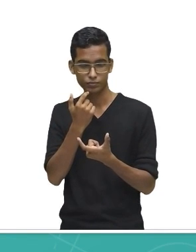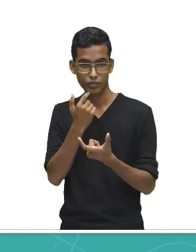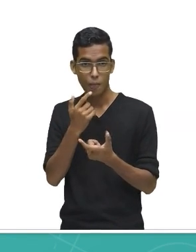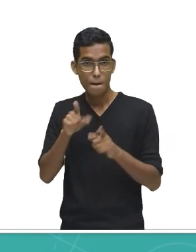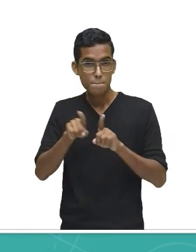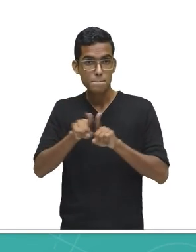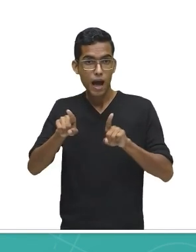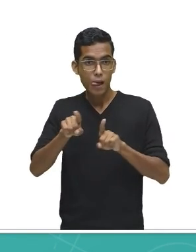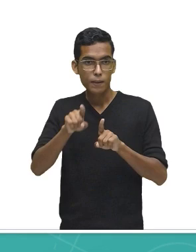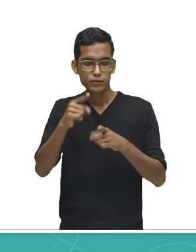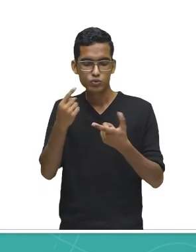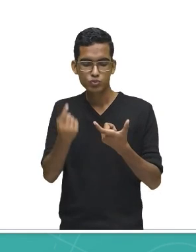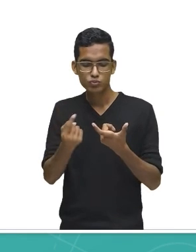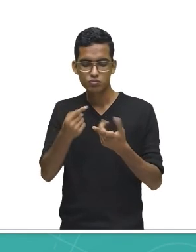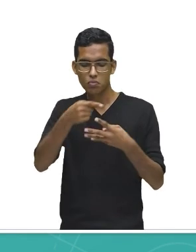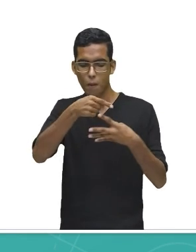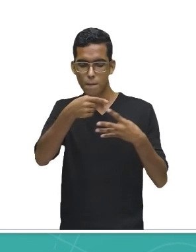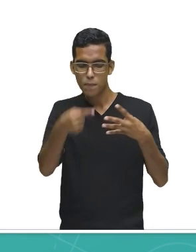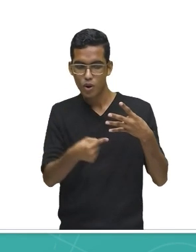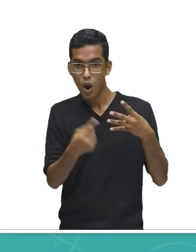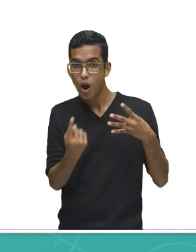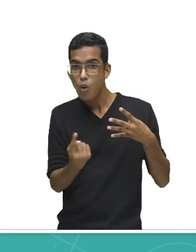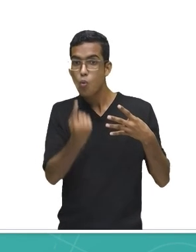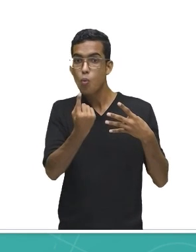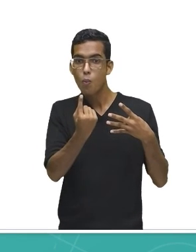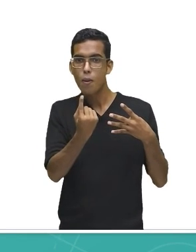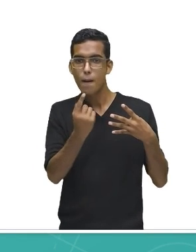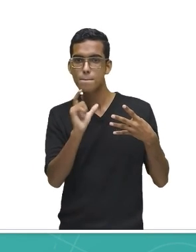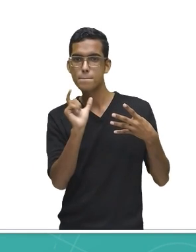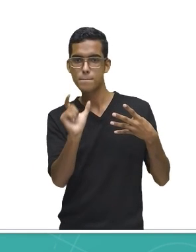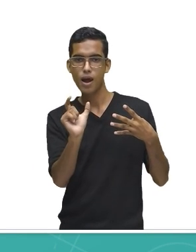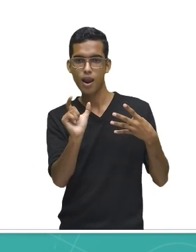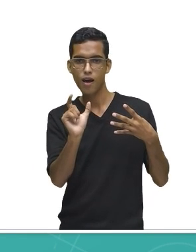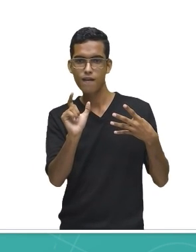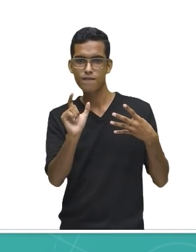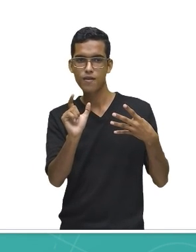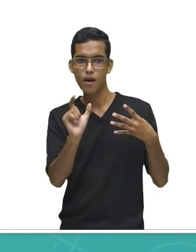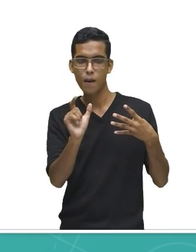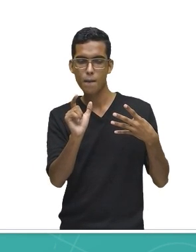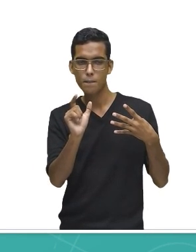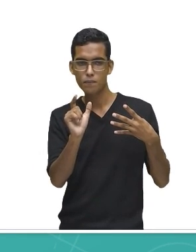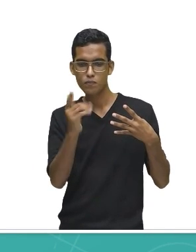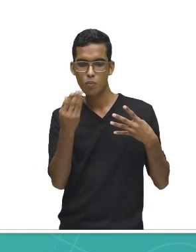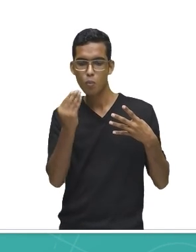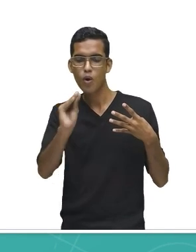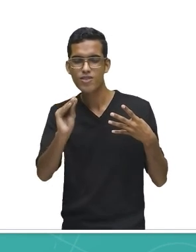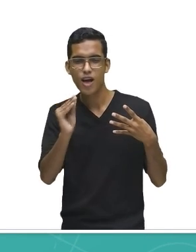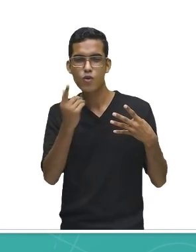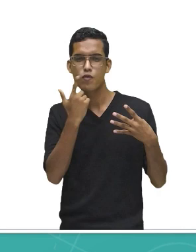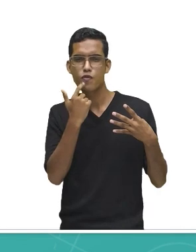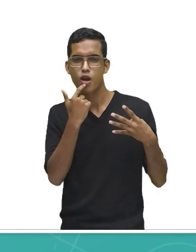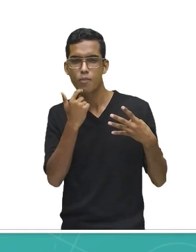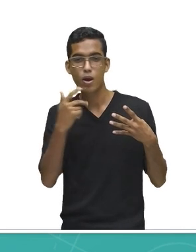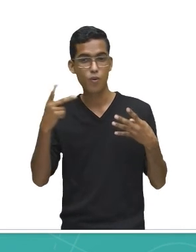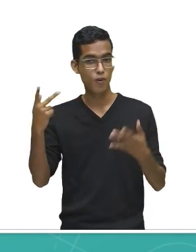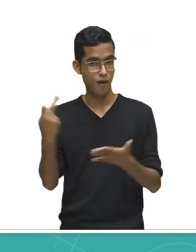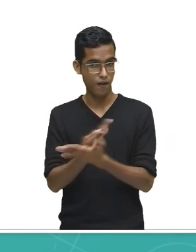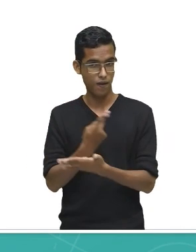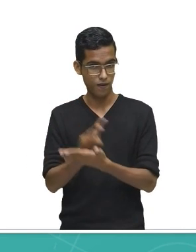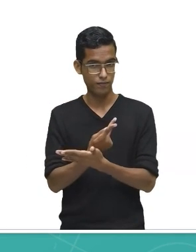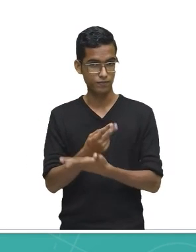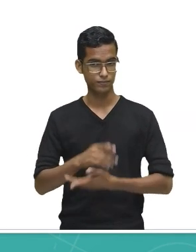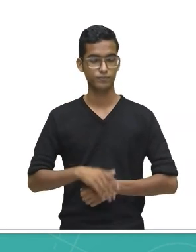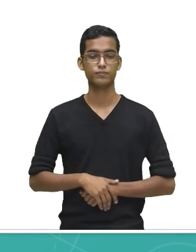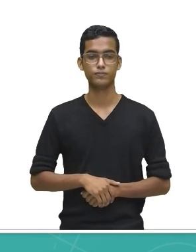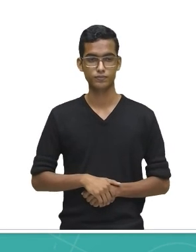tem alguma, né, ou algumas alternativas, dependendo, aqui tem uma alternativa que fica